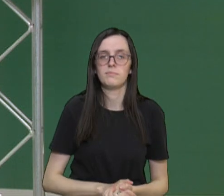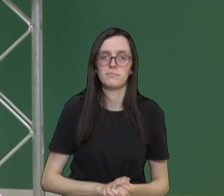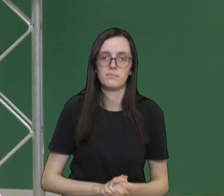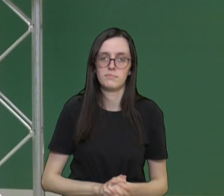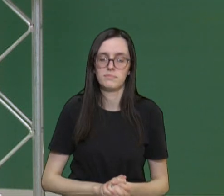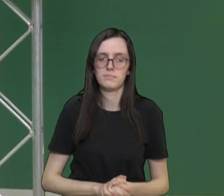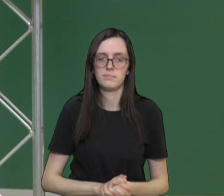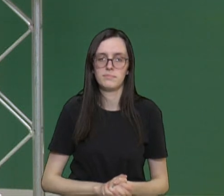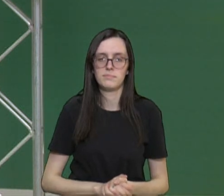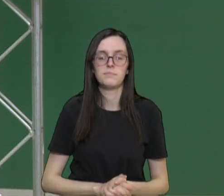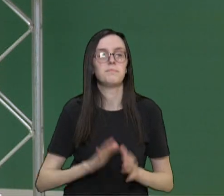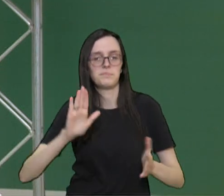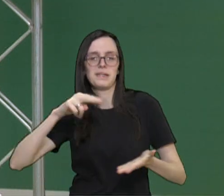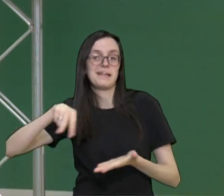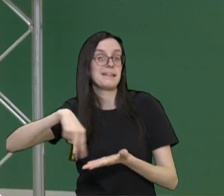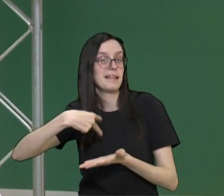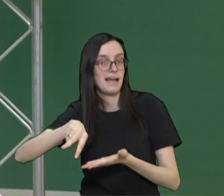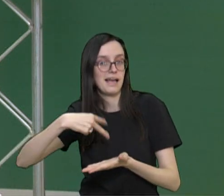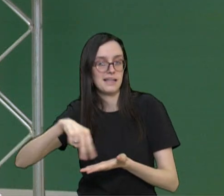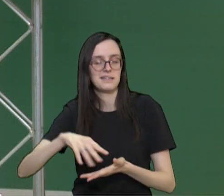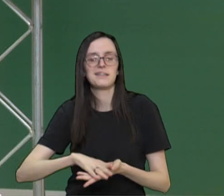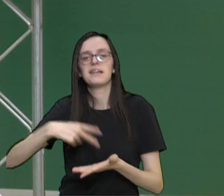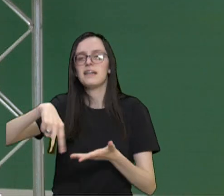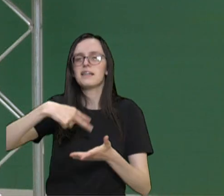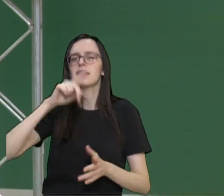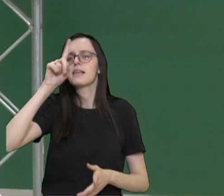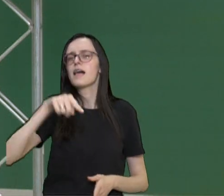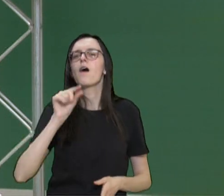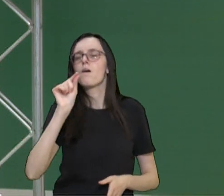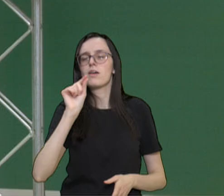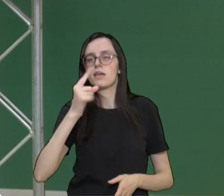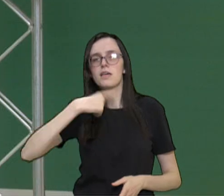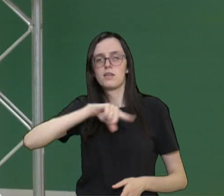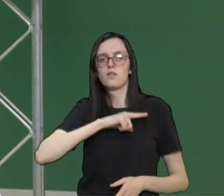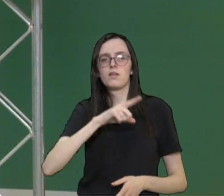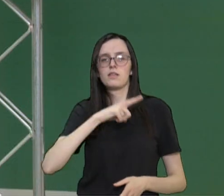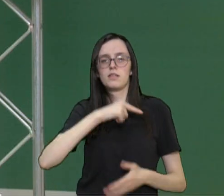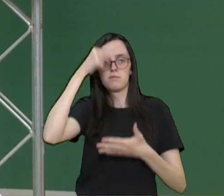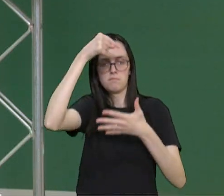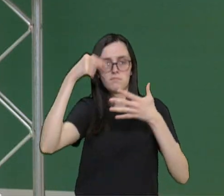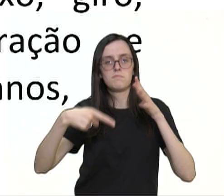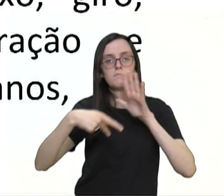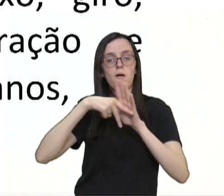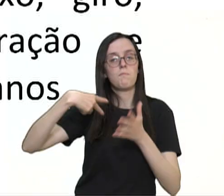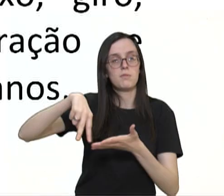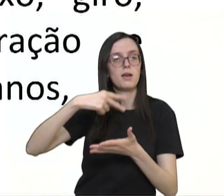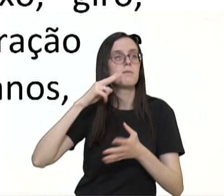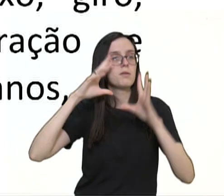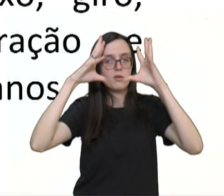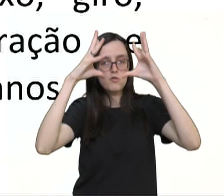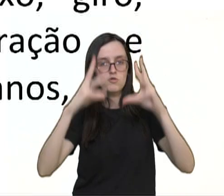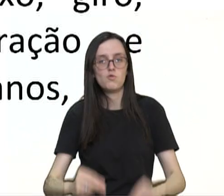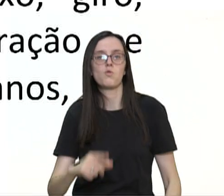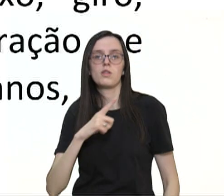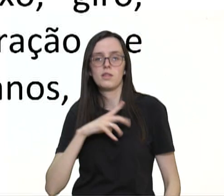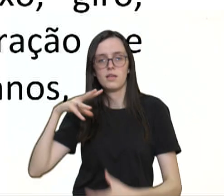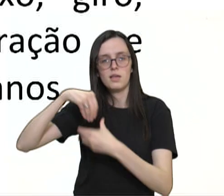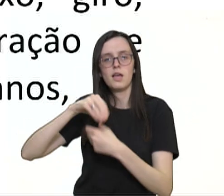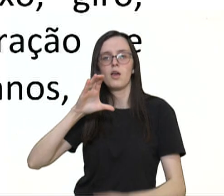Tá? Dança. Dança é uma coisa que a gente vai, ó. Elementos formais da dança. Pode ver que todos têm a composição que eu